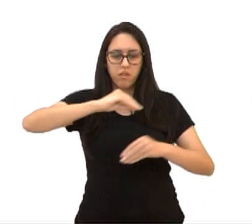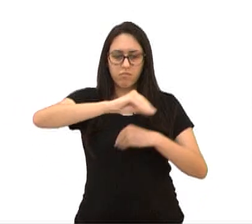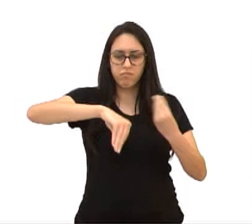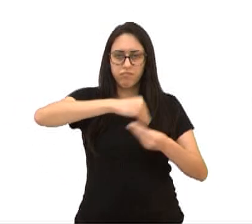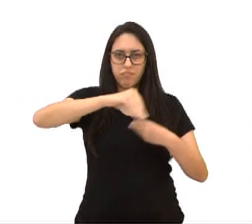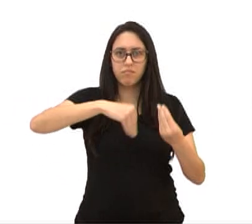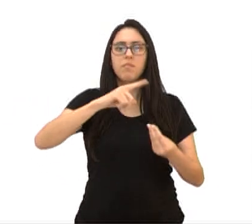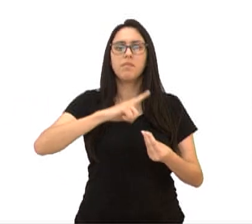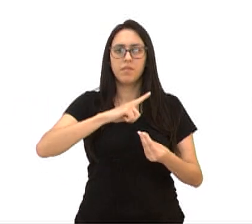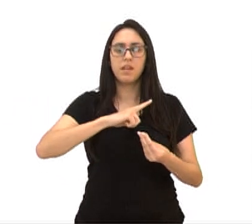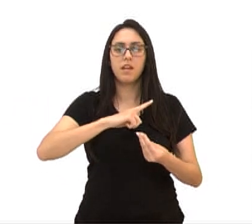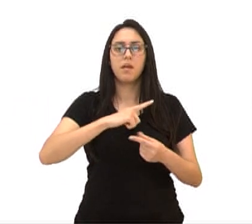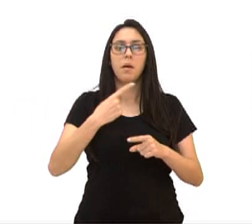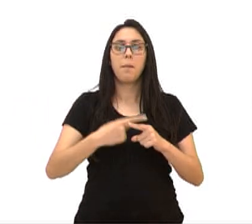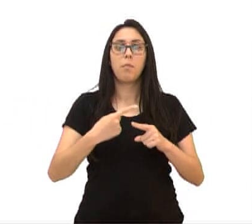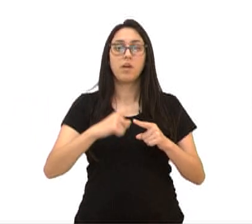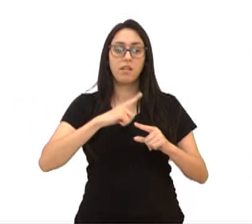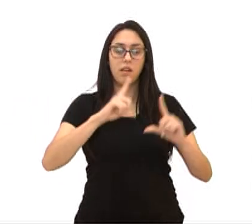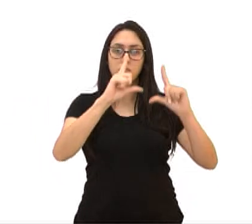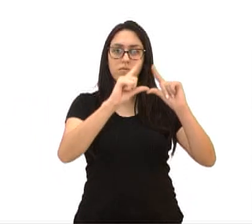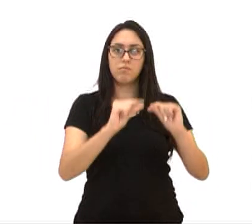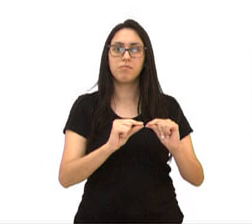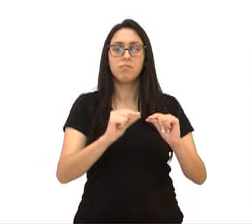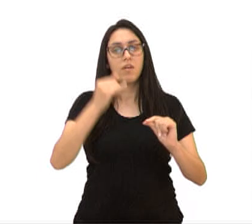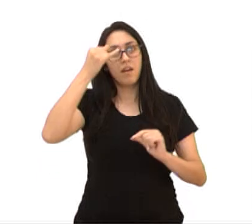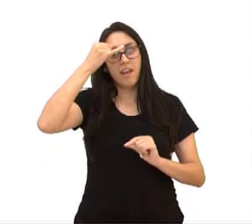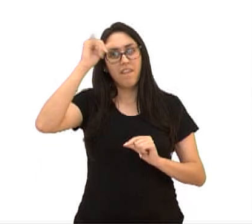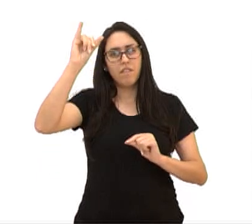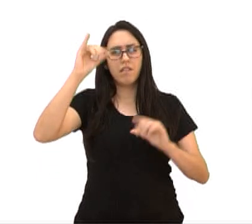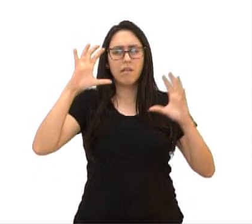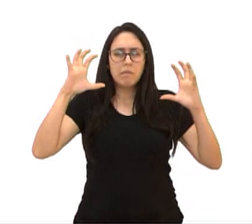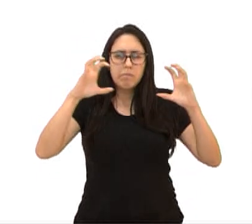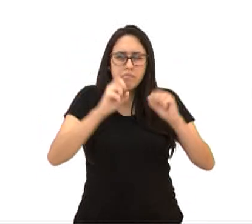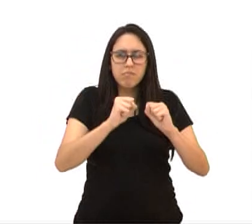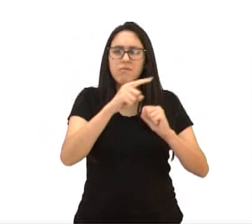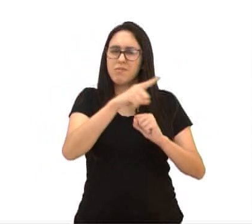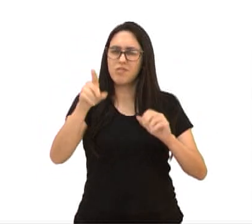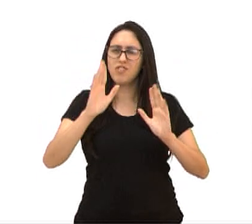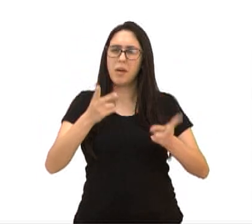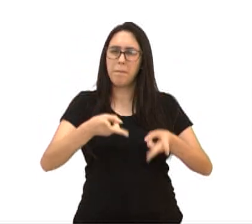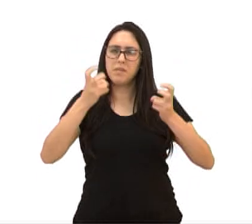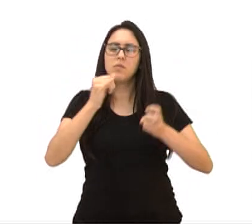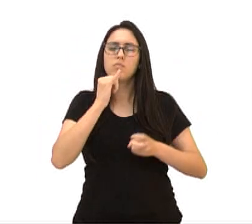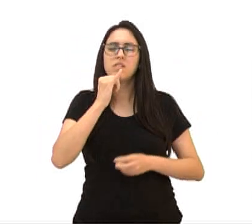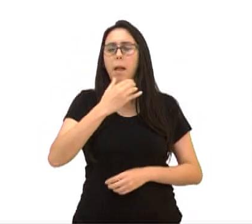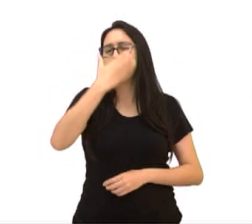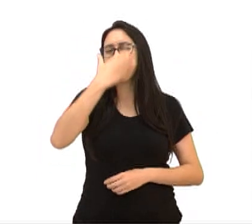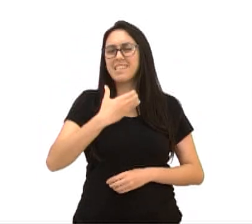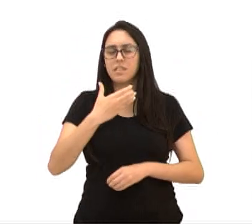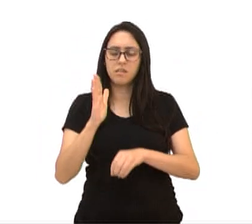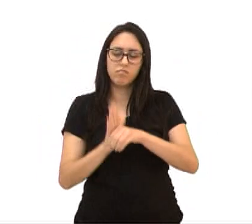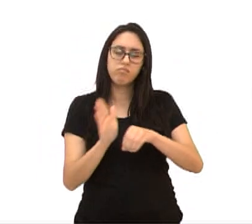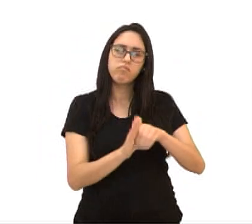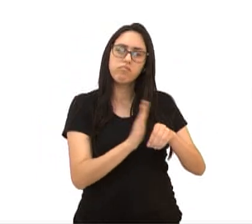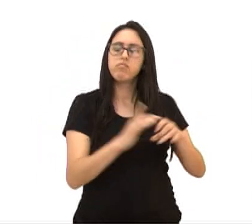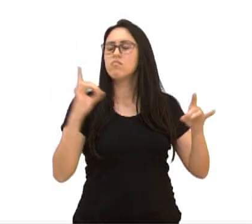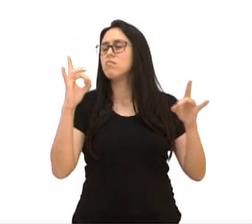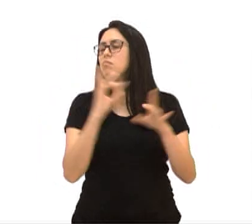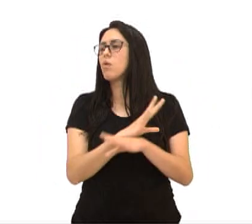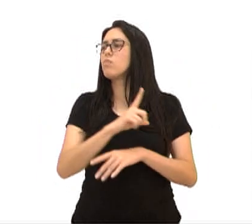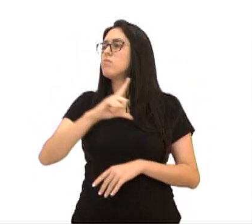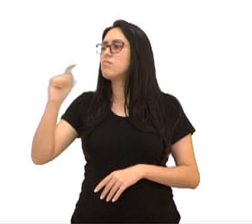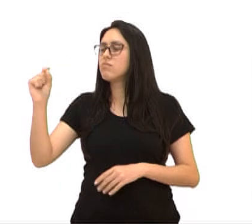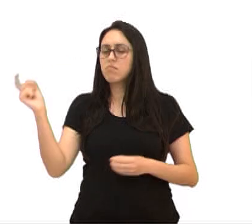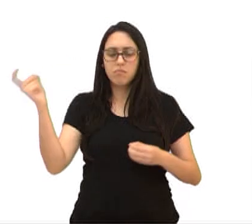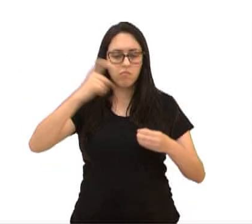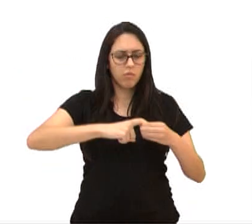é diminuir o processo de escurecimento das frutas. Você já deve ter percebido que quando você corta uma maçã, dá um tempinho que ela fica ali no ar,